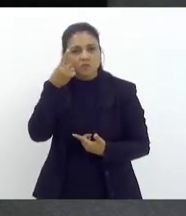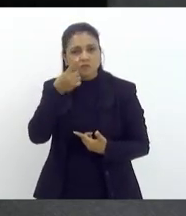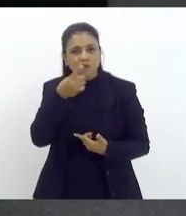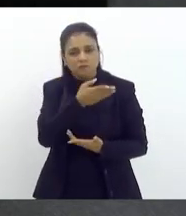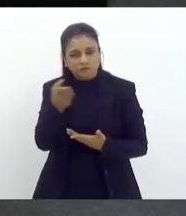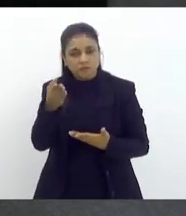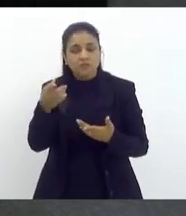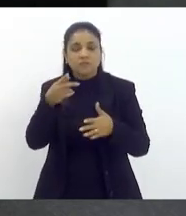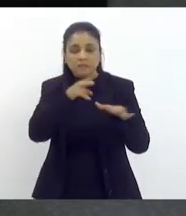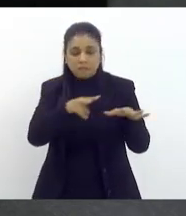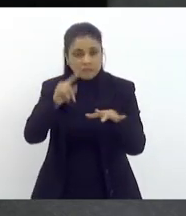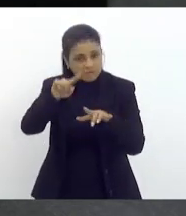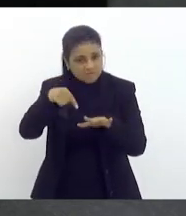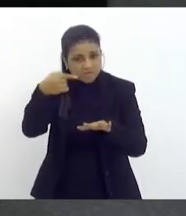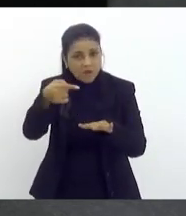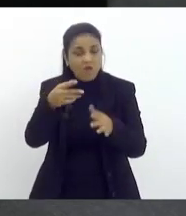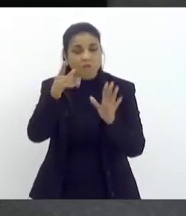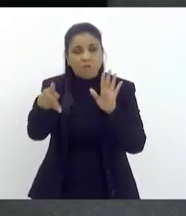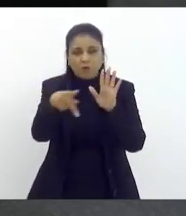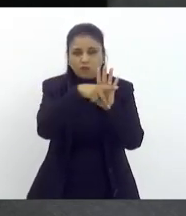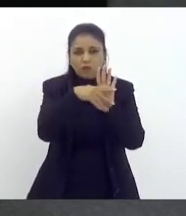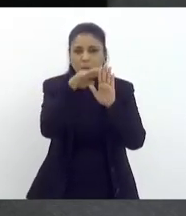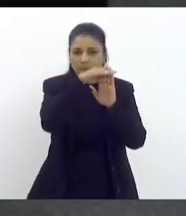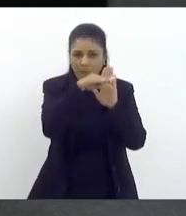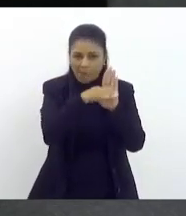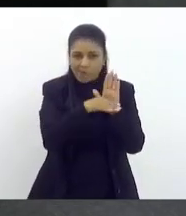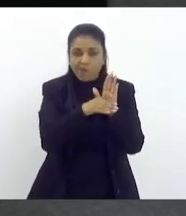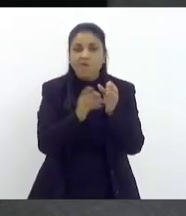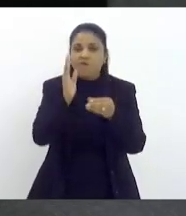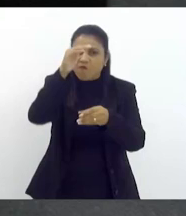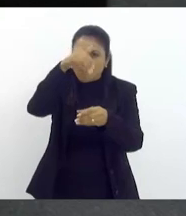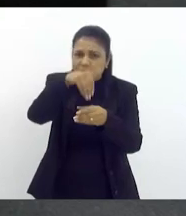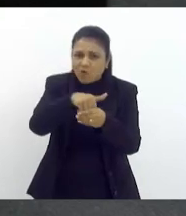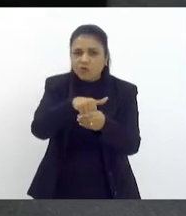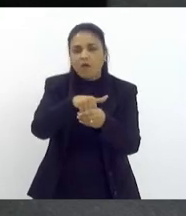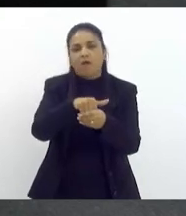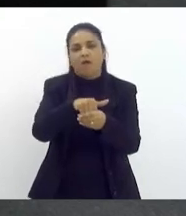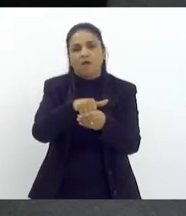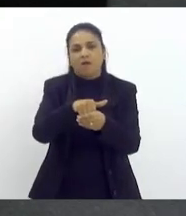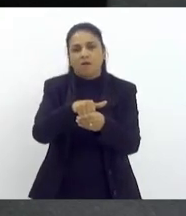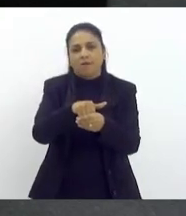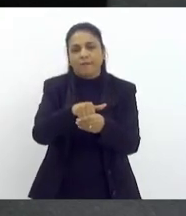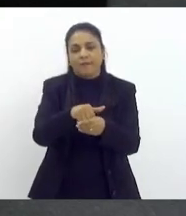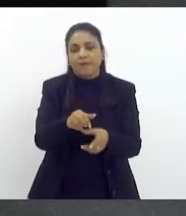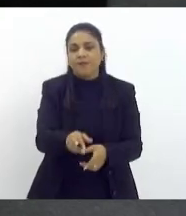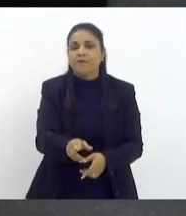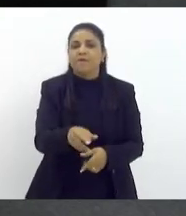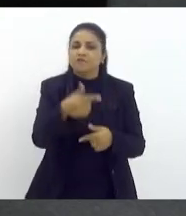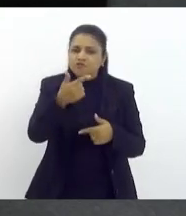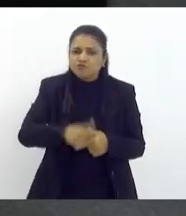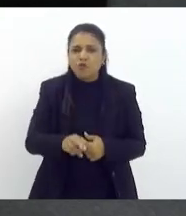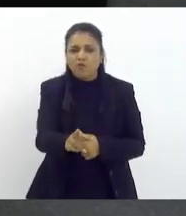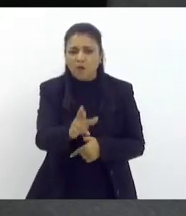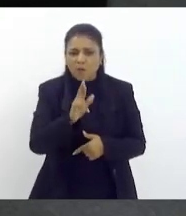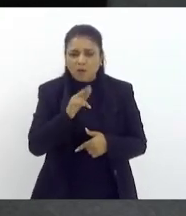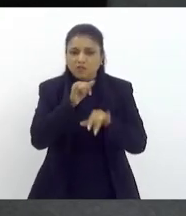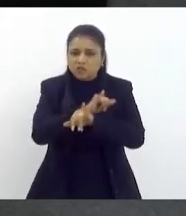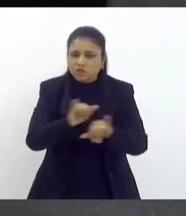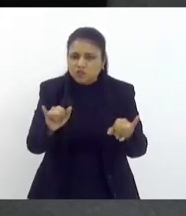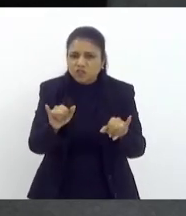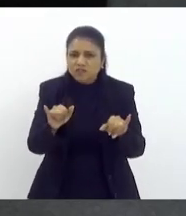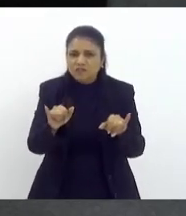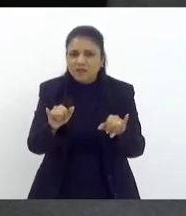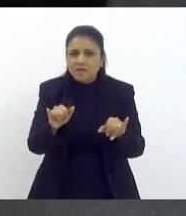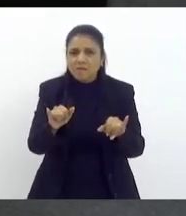próxima semana com esse projeto e para que a gente não possa ter novamente uma notícia como essa divulgada simplesmente porque não